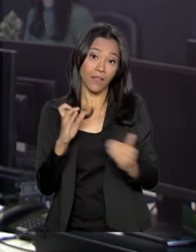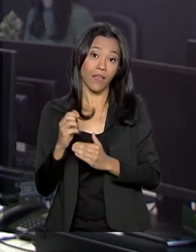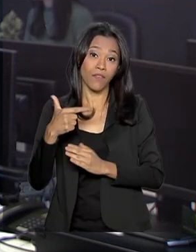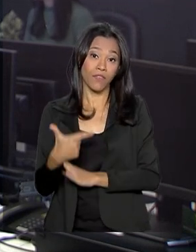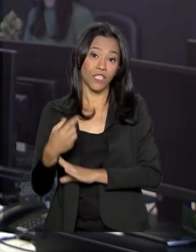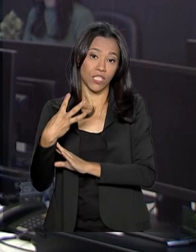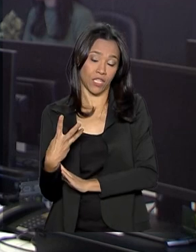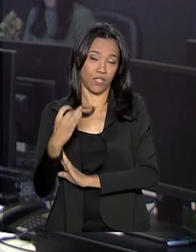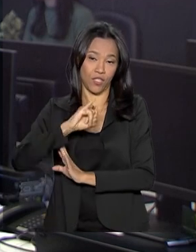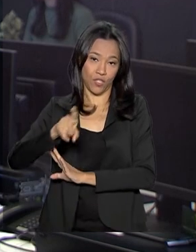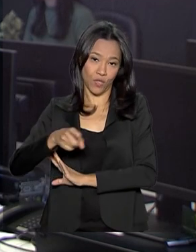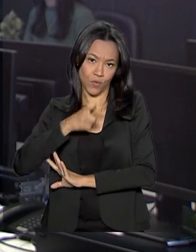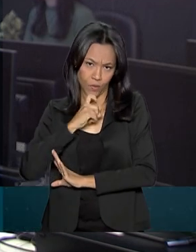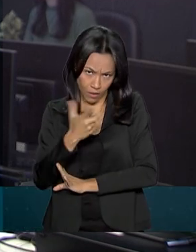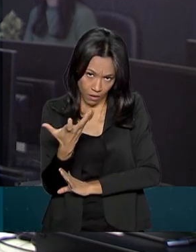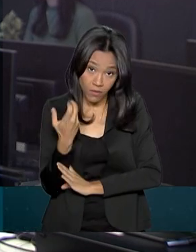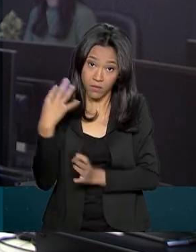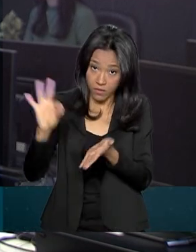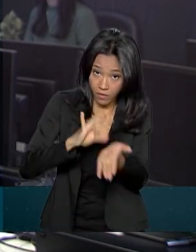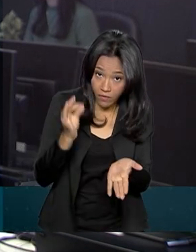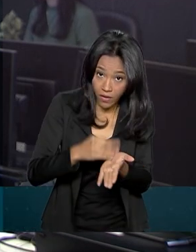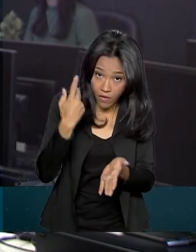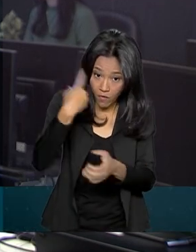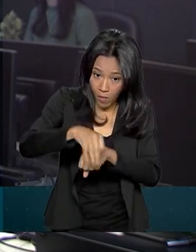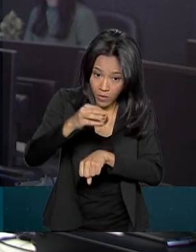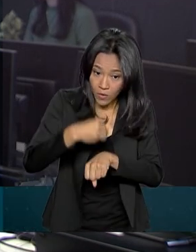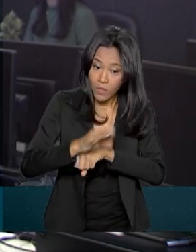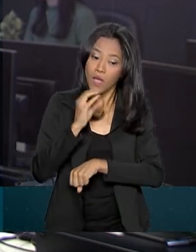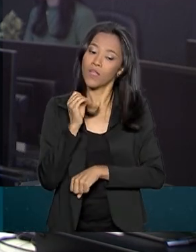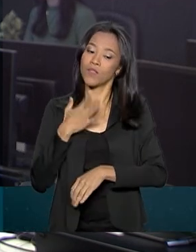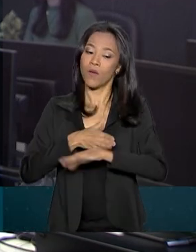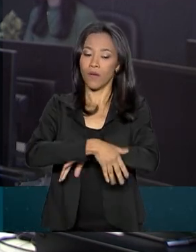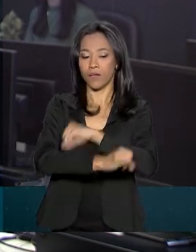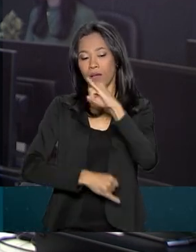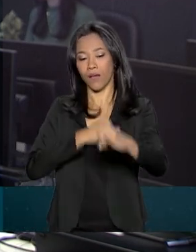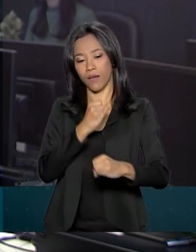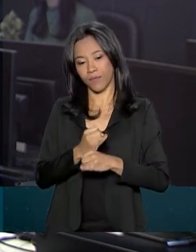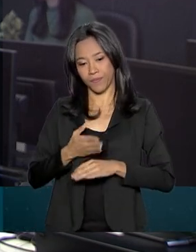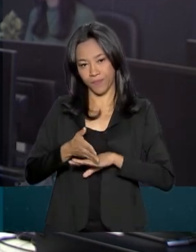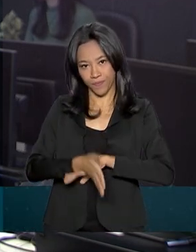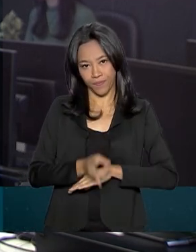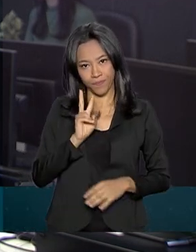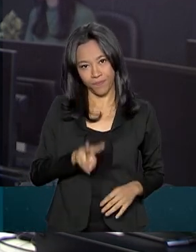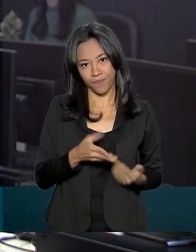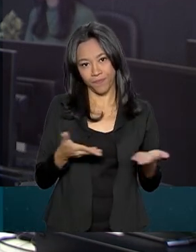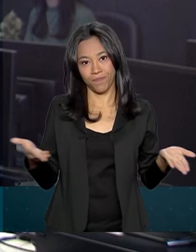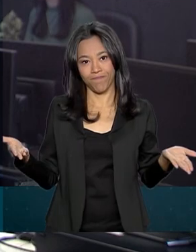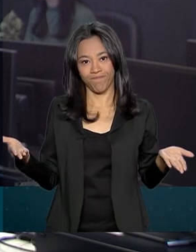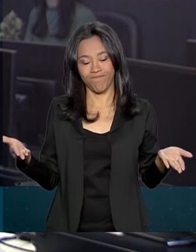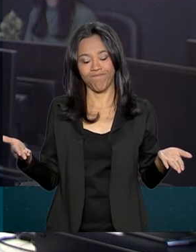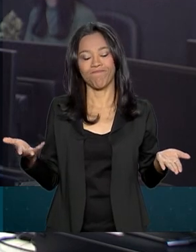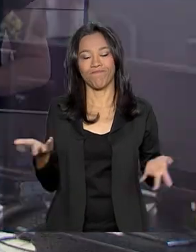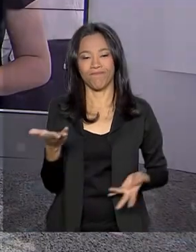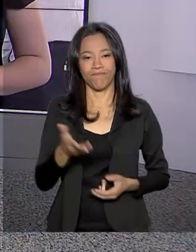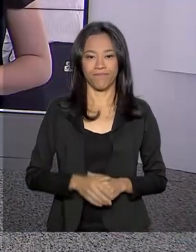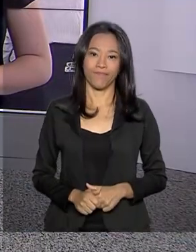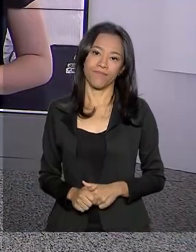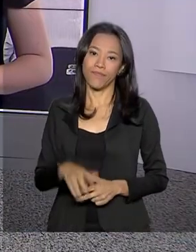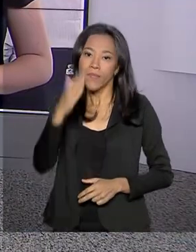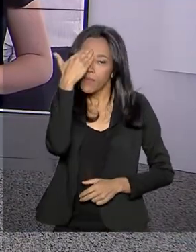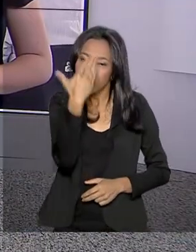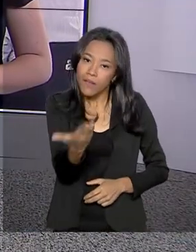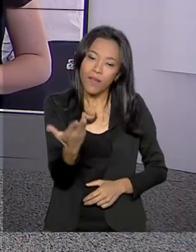inscrever e obter mais informações basta entrar no site fies ponto mec.gov.br carla ligada tá